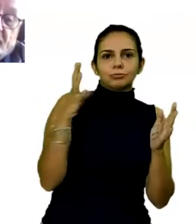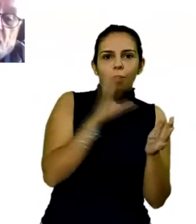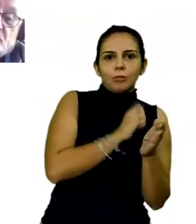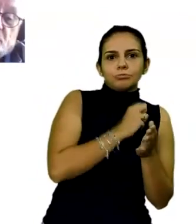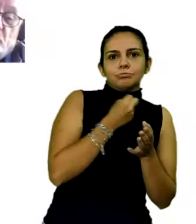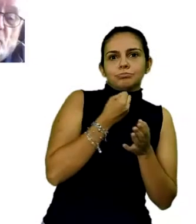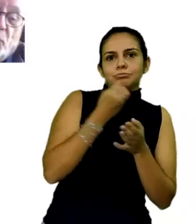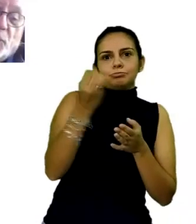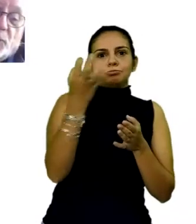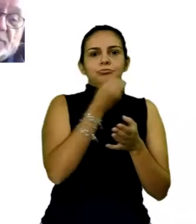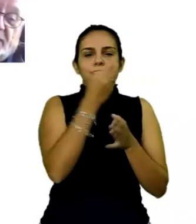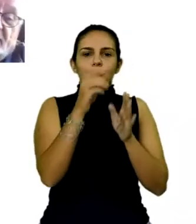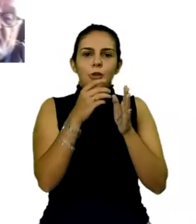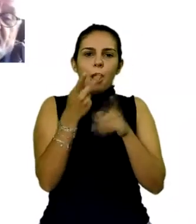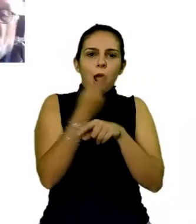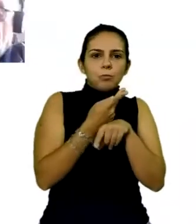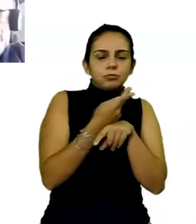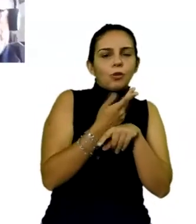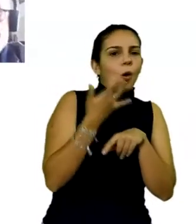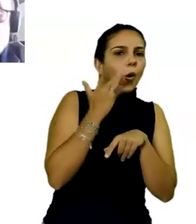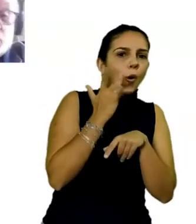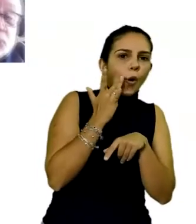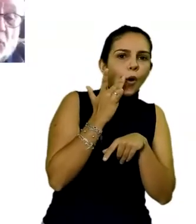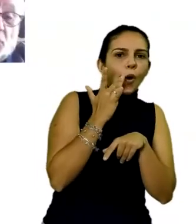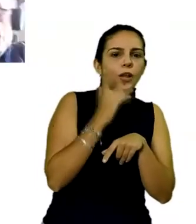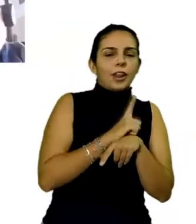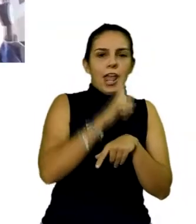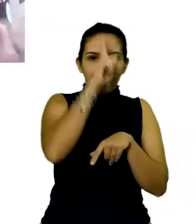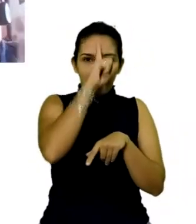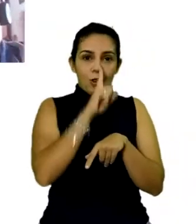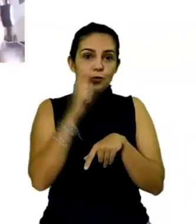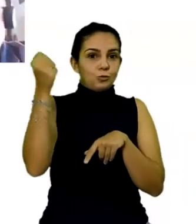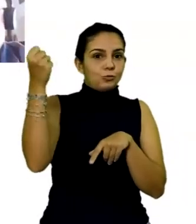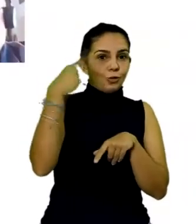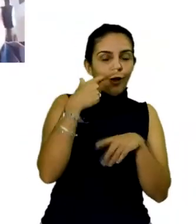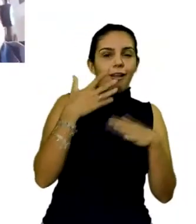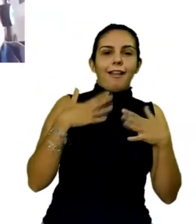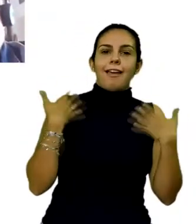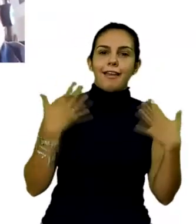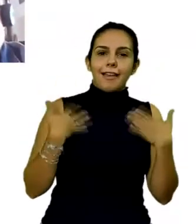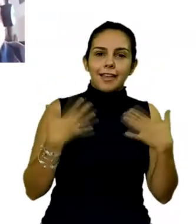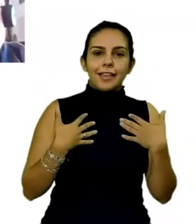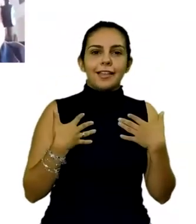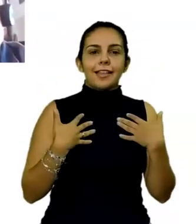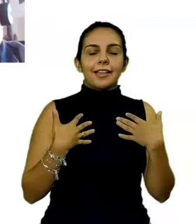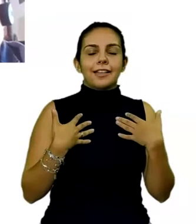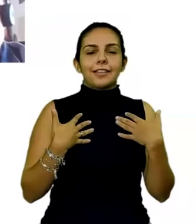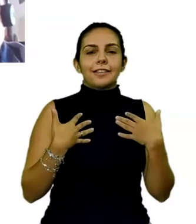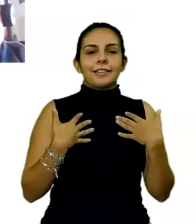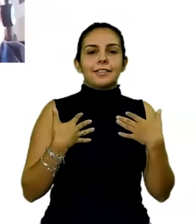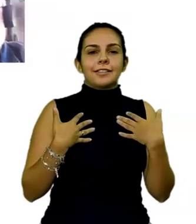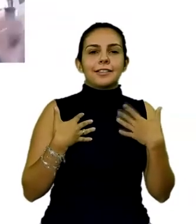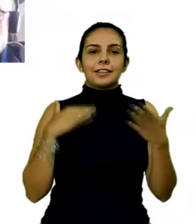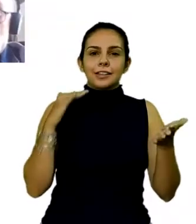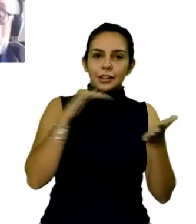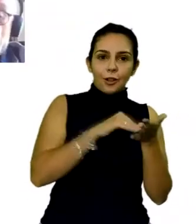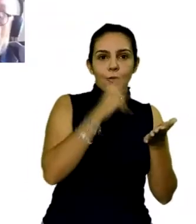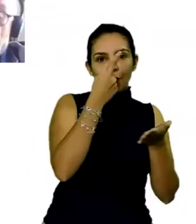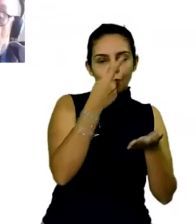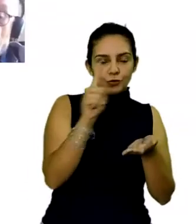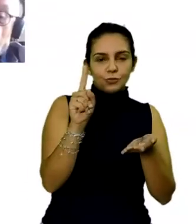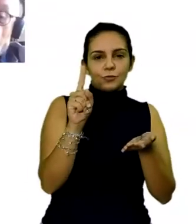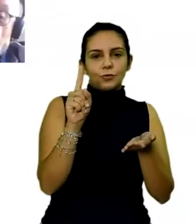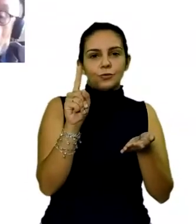coisa da busca do ouro, né? Tem o amarelo, que é o sol, que é a alegria, e vai por aí afora até o último, que é